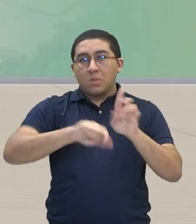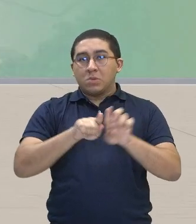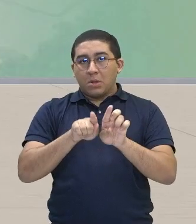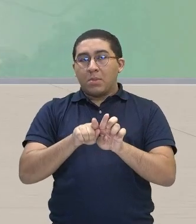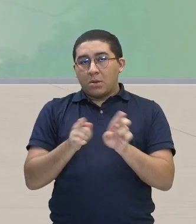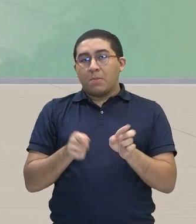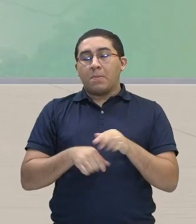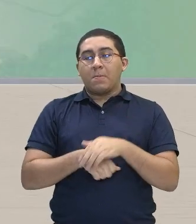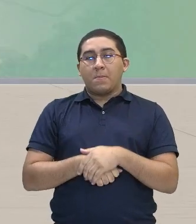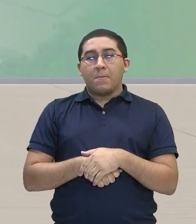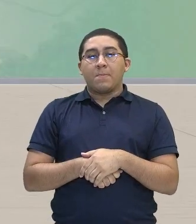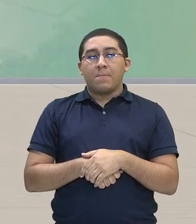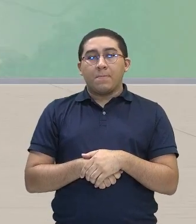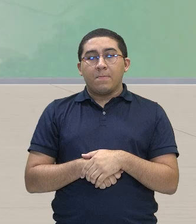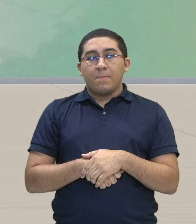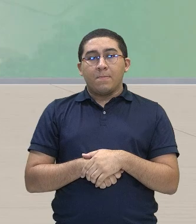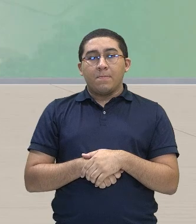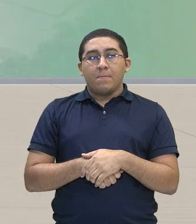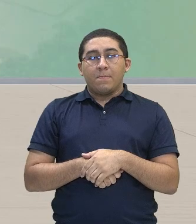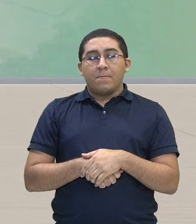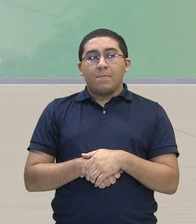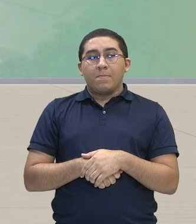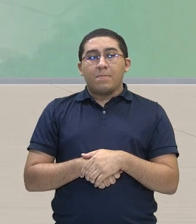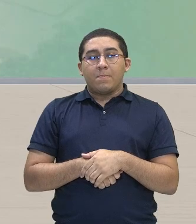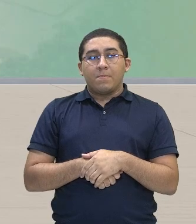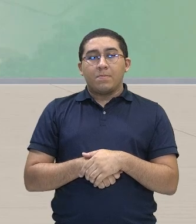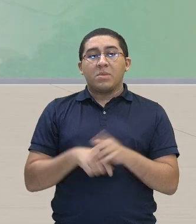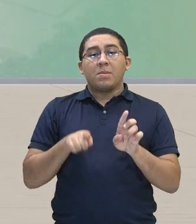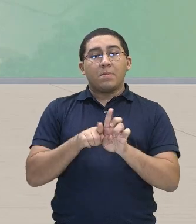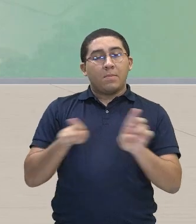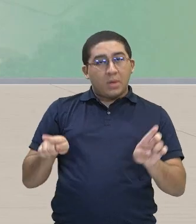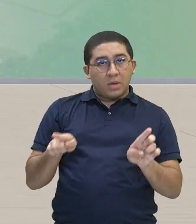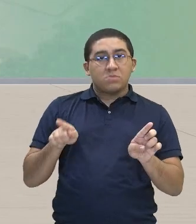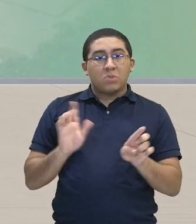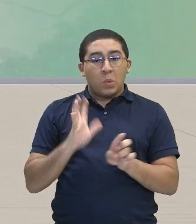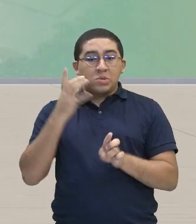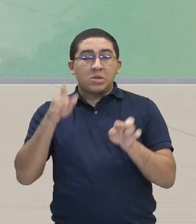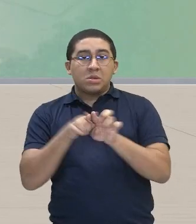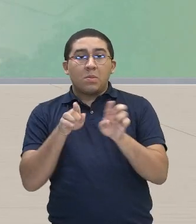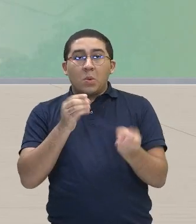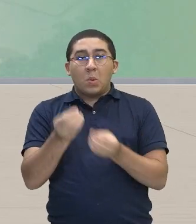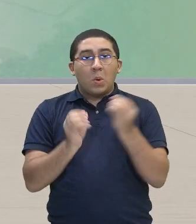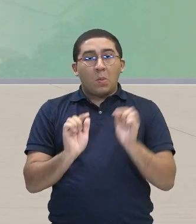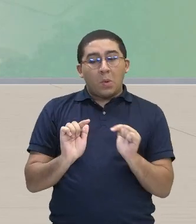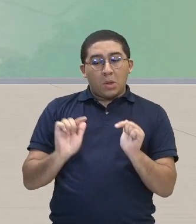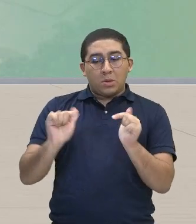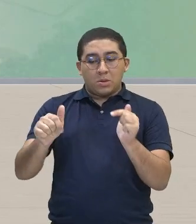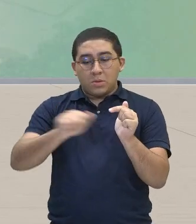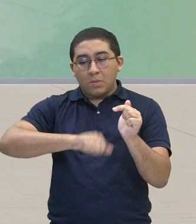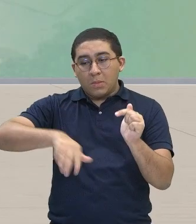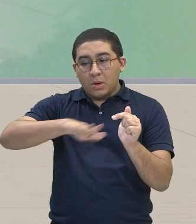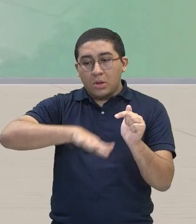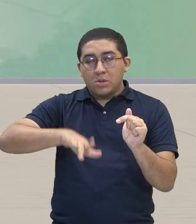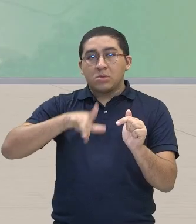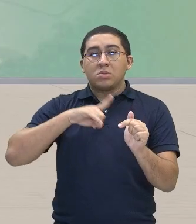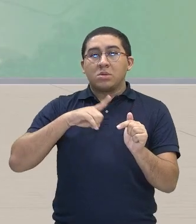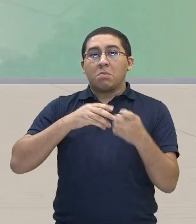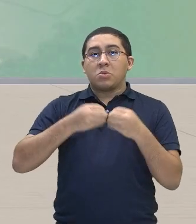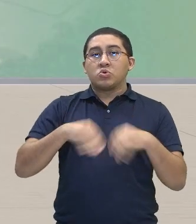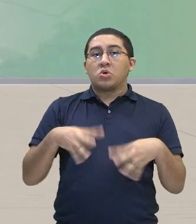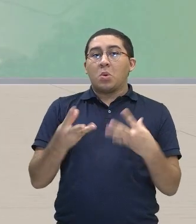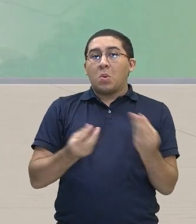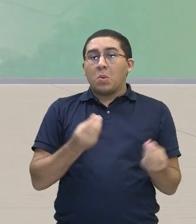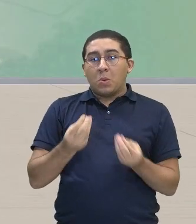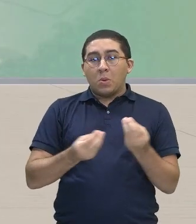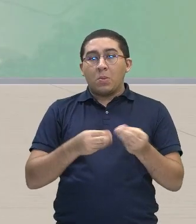situação. Agora, o impacto, né, que acaba ocorrendo com o surgimento do CIPAM, a gente observa que acabou consolidando ali